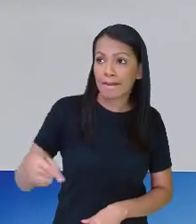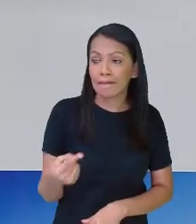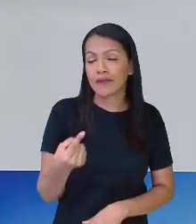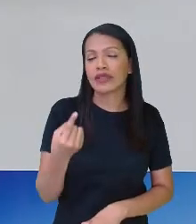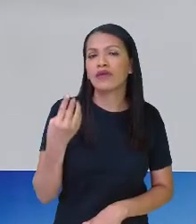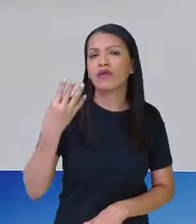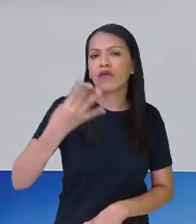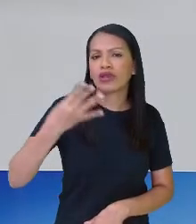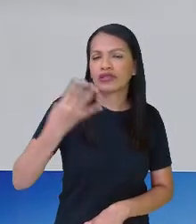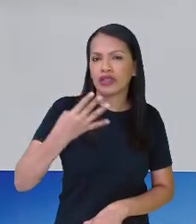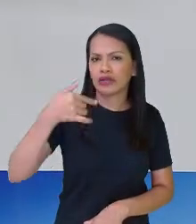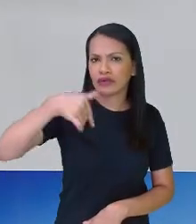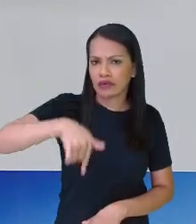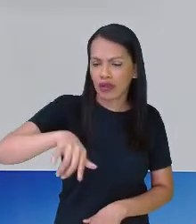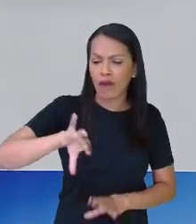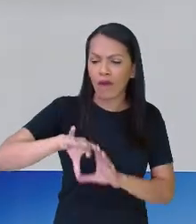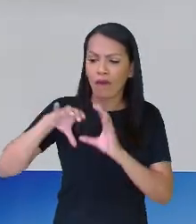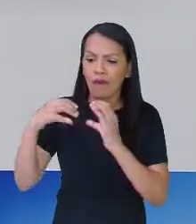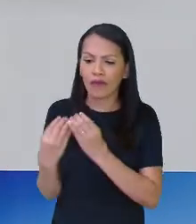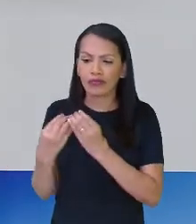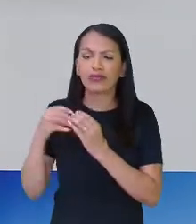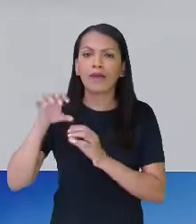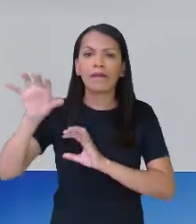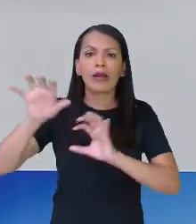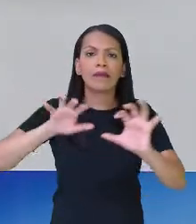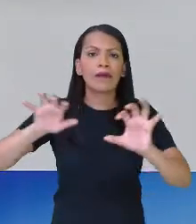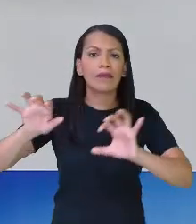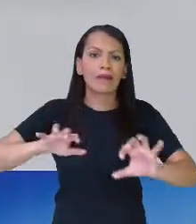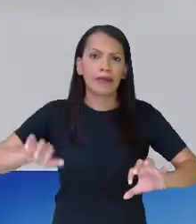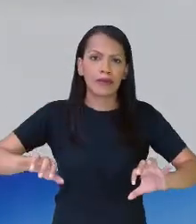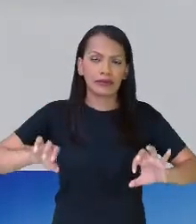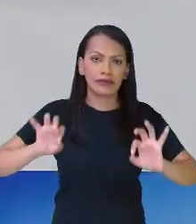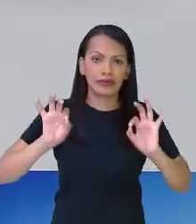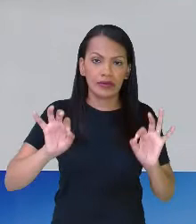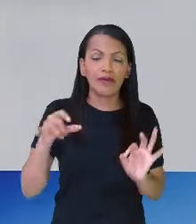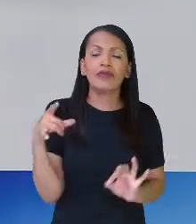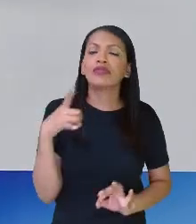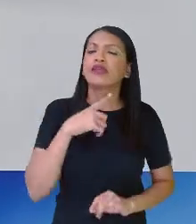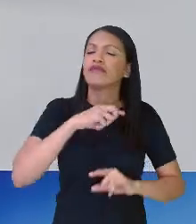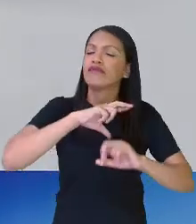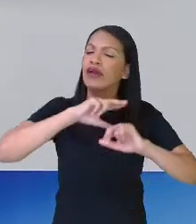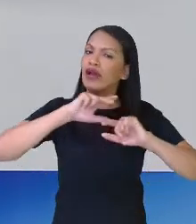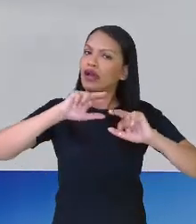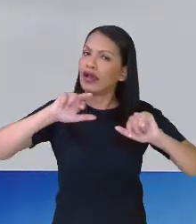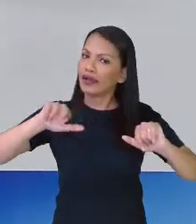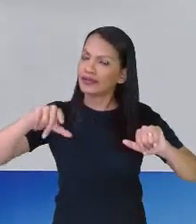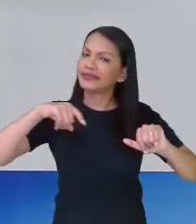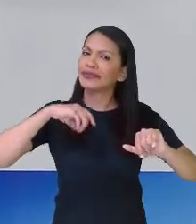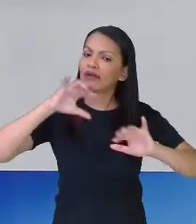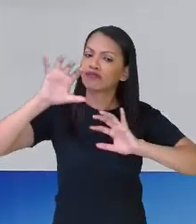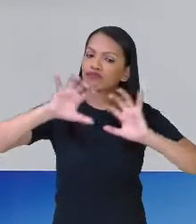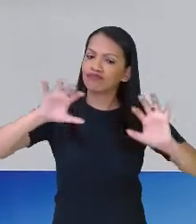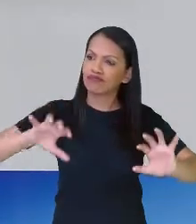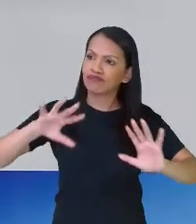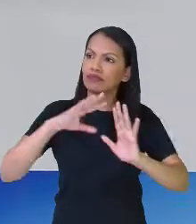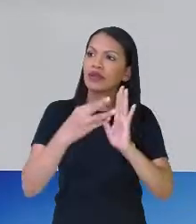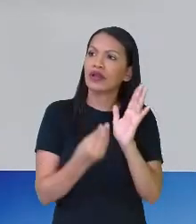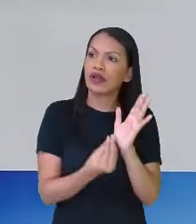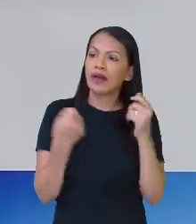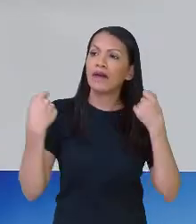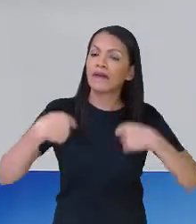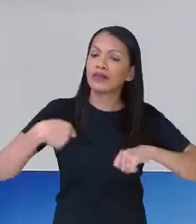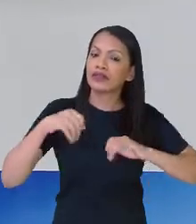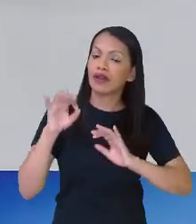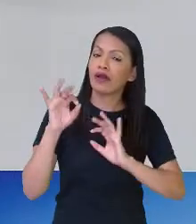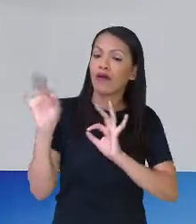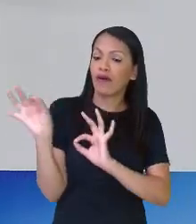3.447 comunidades distribuídas por toda essa região aqui. Então, tem muita área quilombola ainda que tem que ser